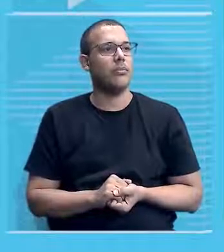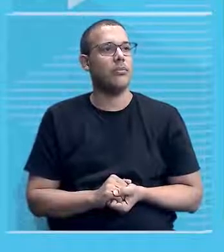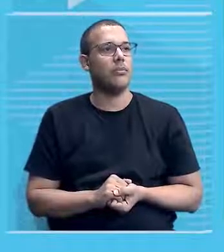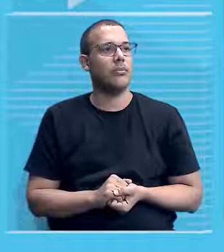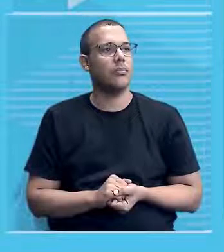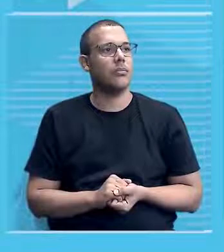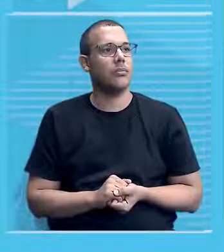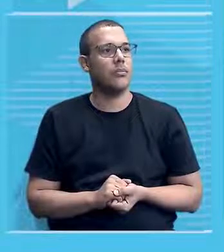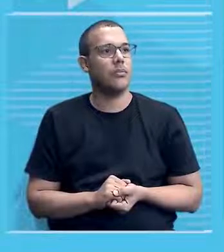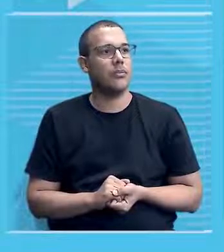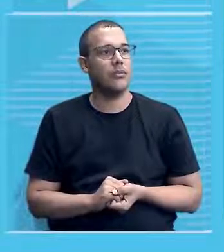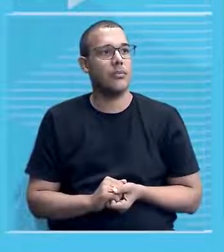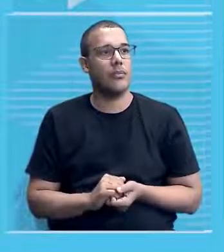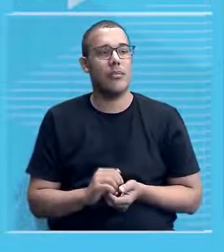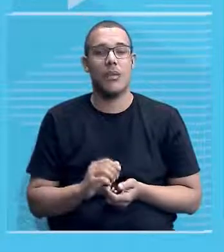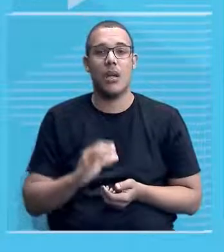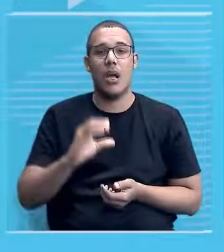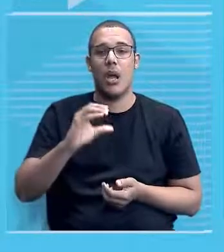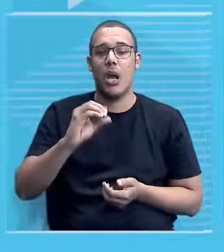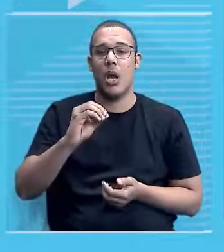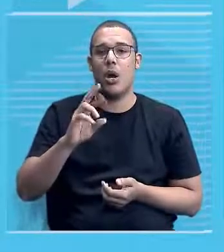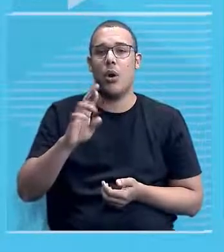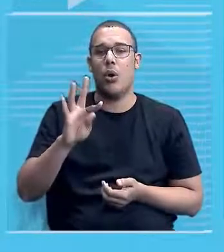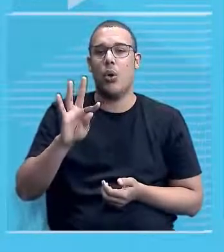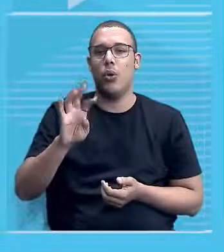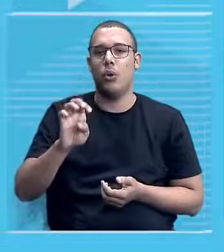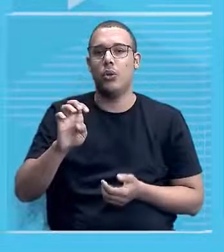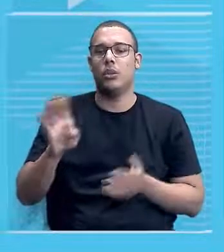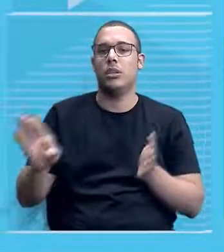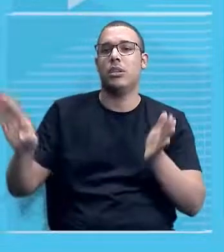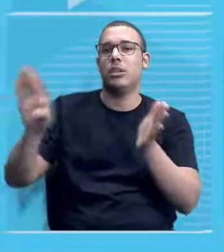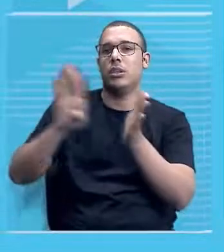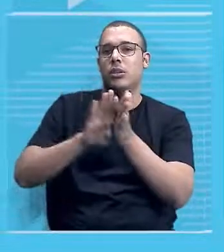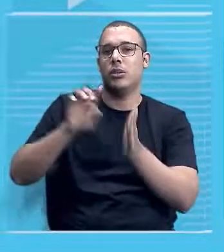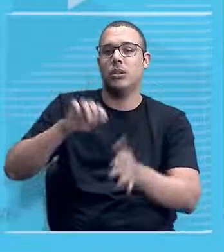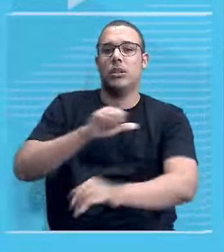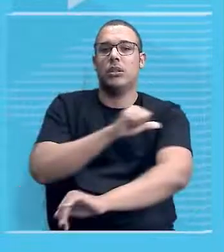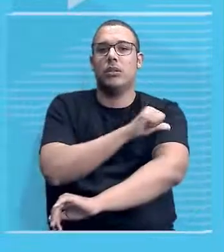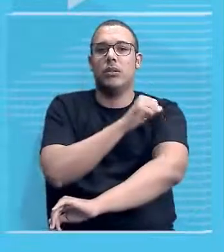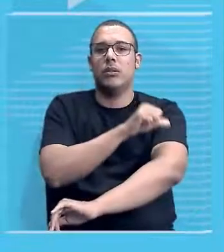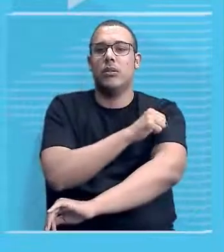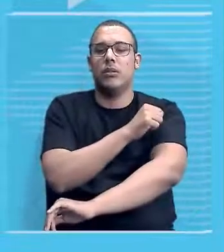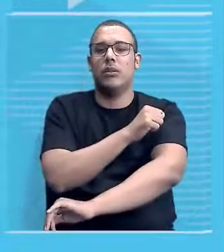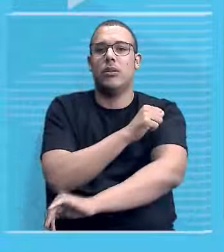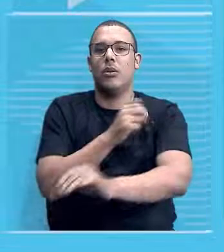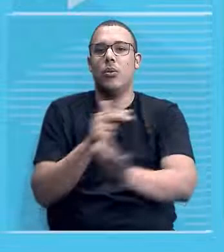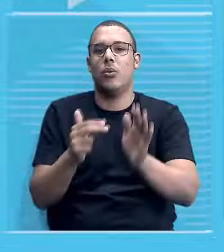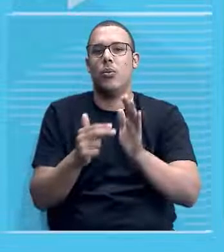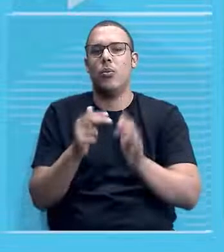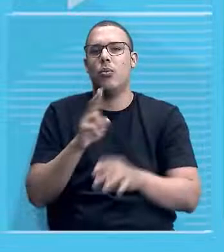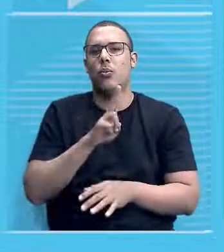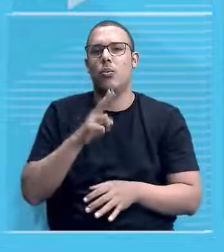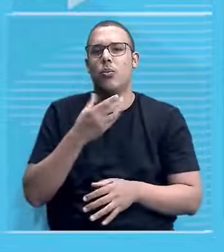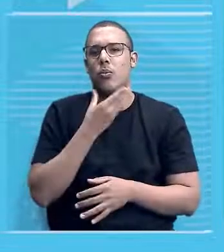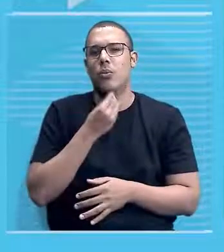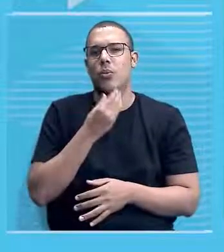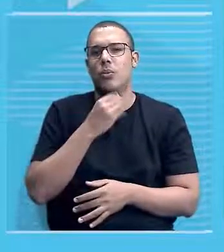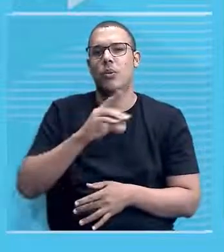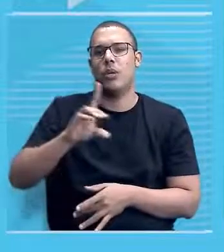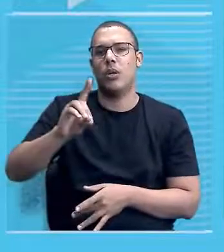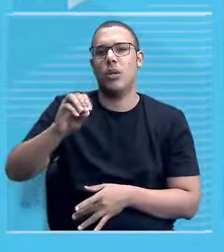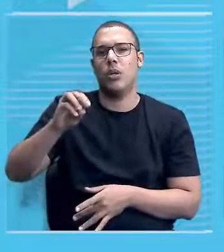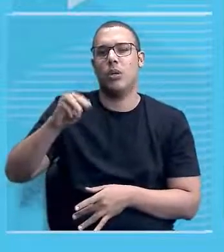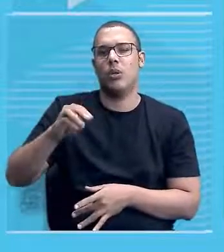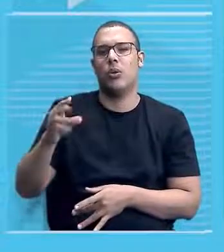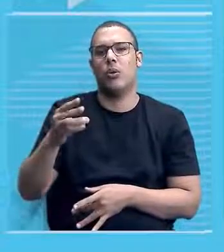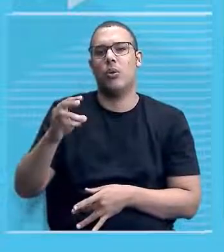a corte que chegou no Rio de Janeiro Dom João VI de mala e cuia e